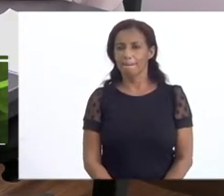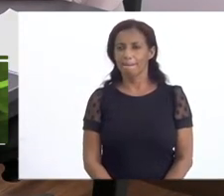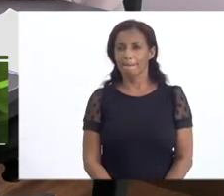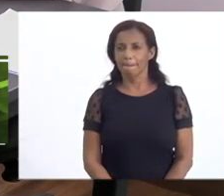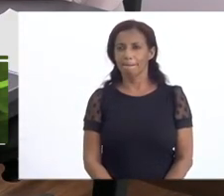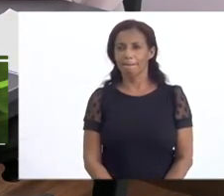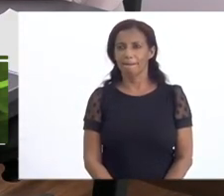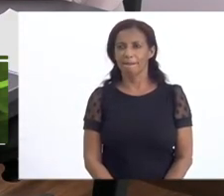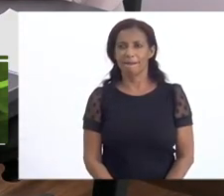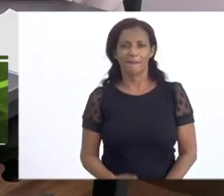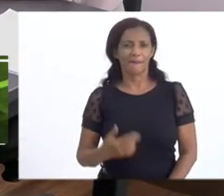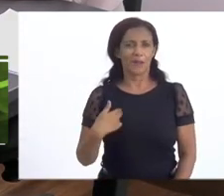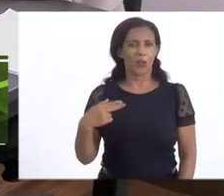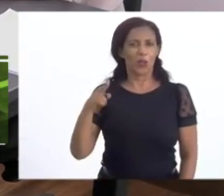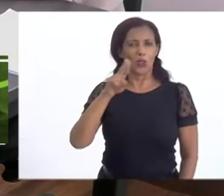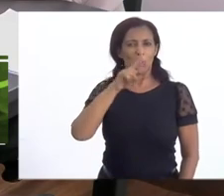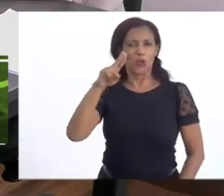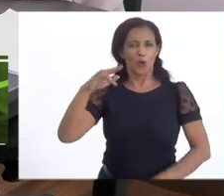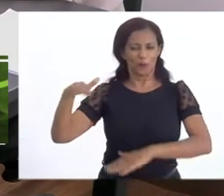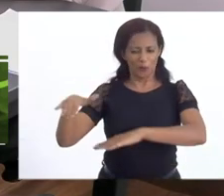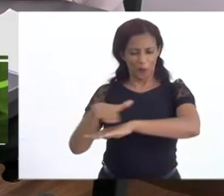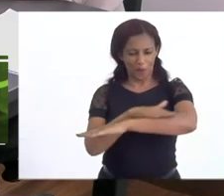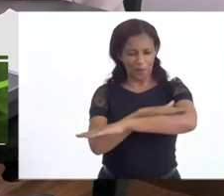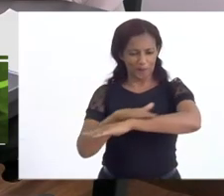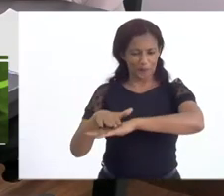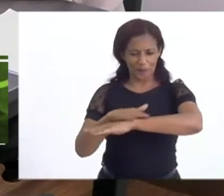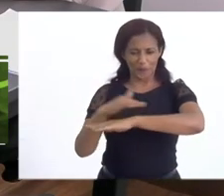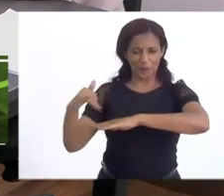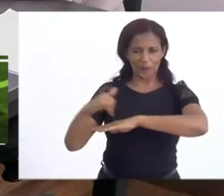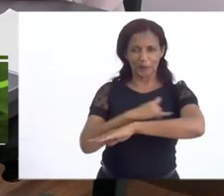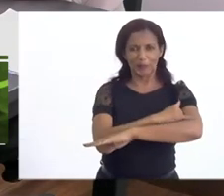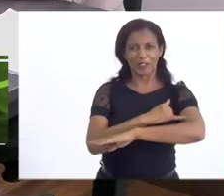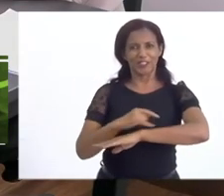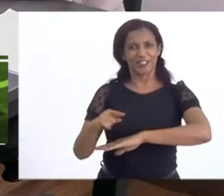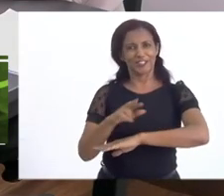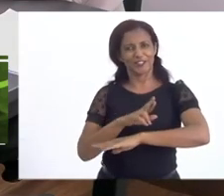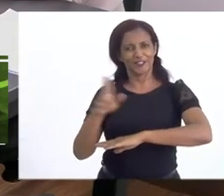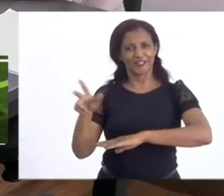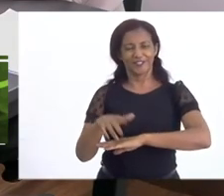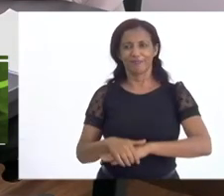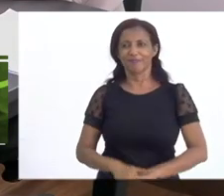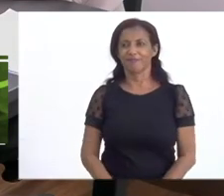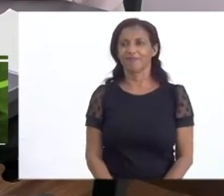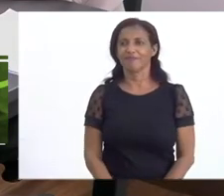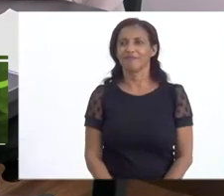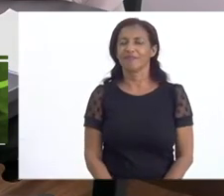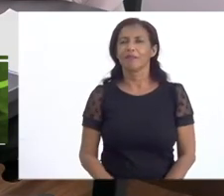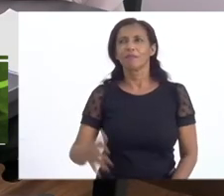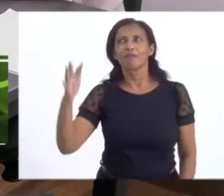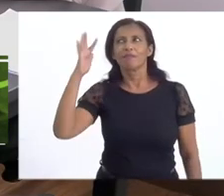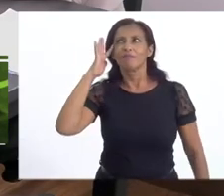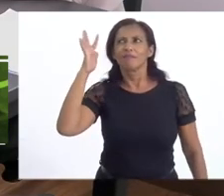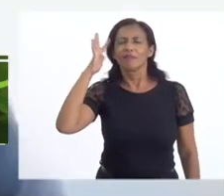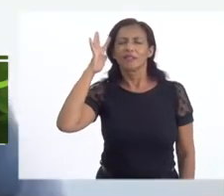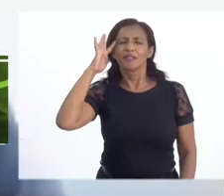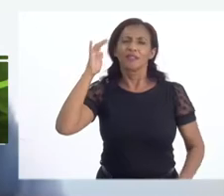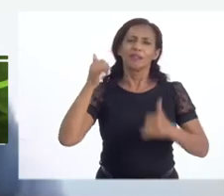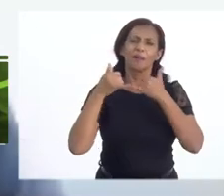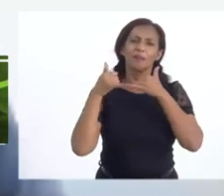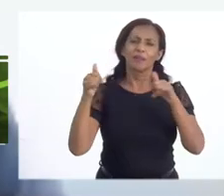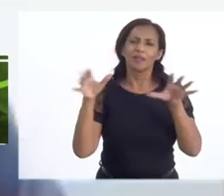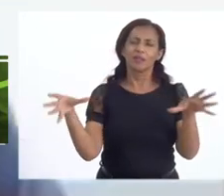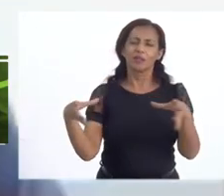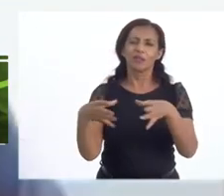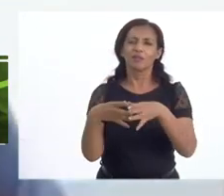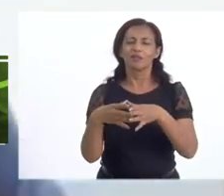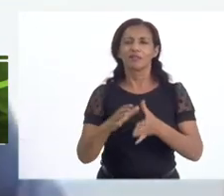Negócio de sobrenome de pista, né? Como comandante, atrapalha um pouco. Peço desculpas aí também. Mas eu acabei digitando uma mensagem para o grupo todo.